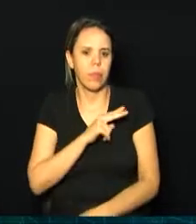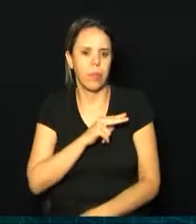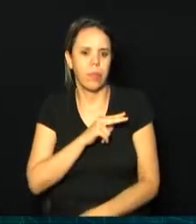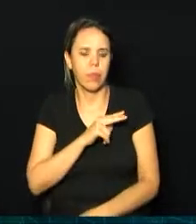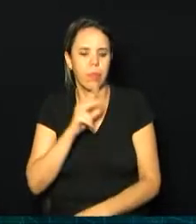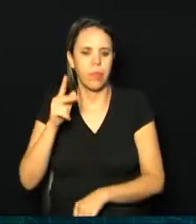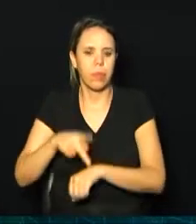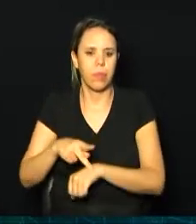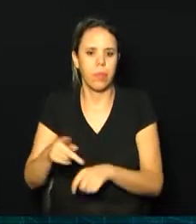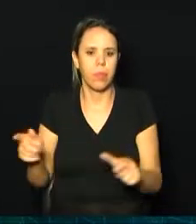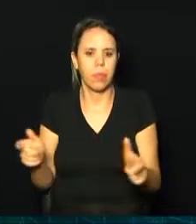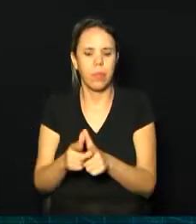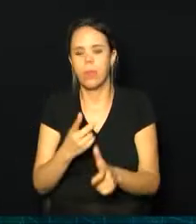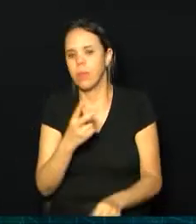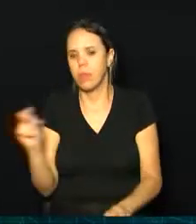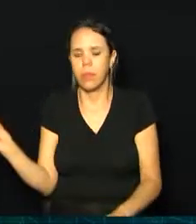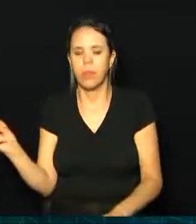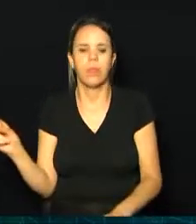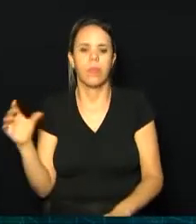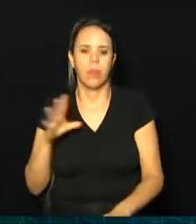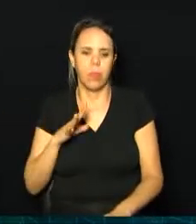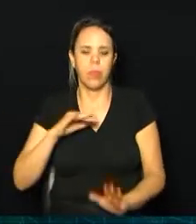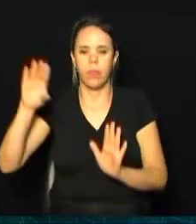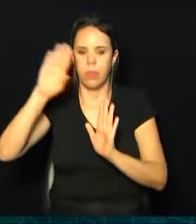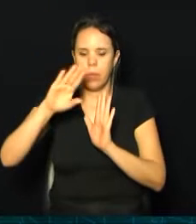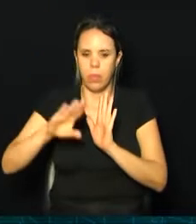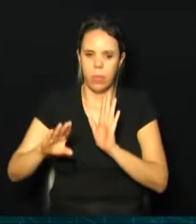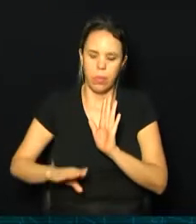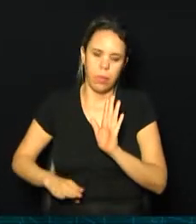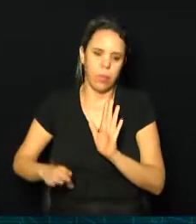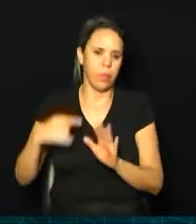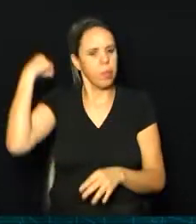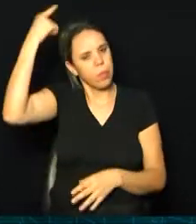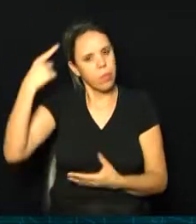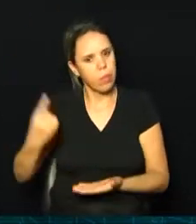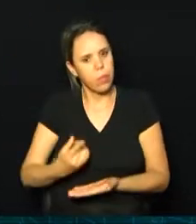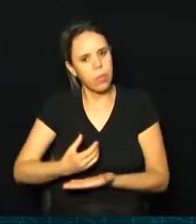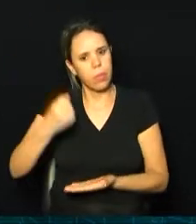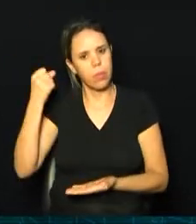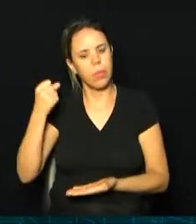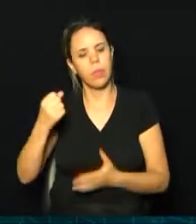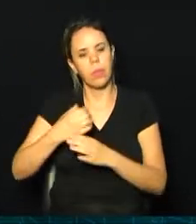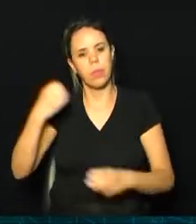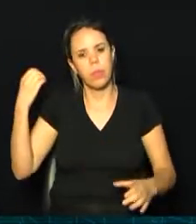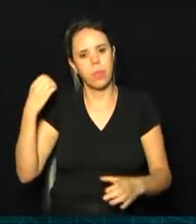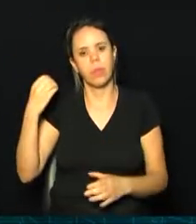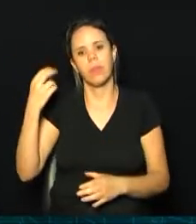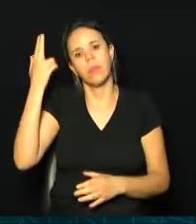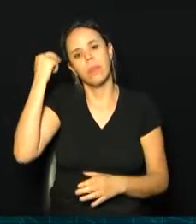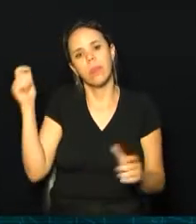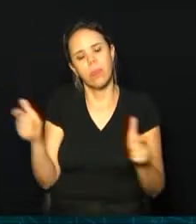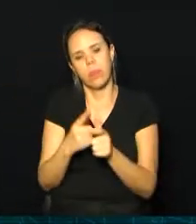E aí, abaixo de 200 aparecem Jaguariúna, Cosmópolis, Arthur Nogueira, Pedreira e com menos de 100